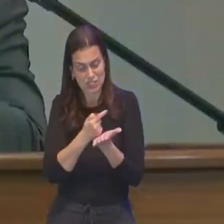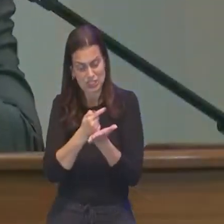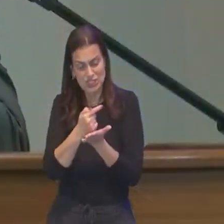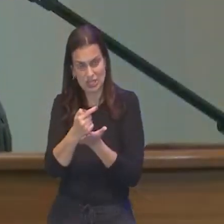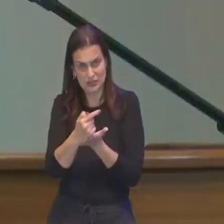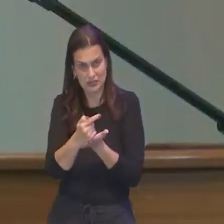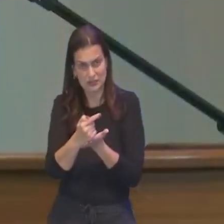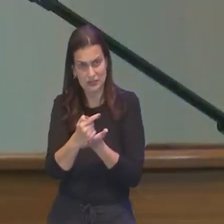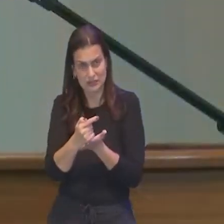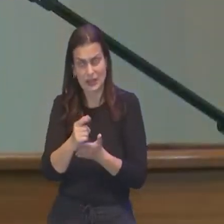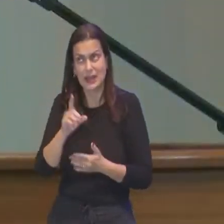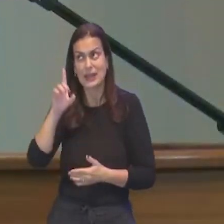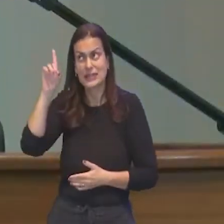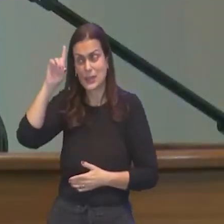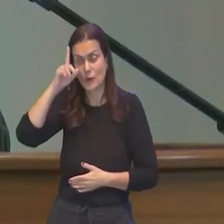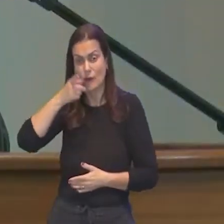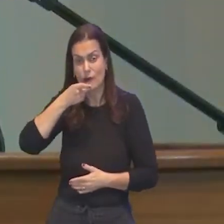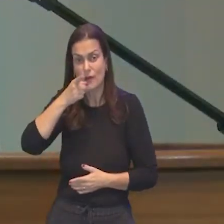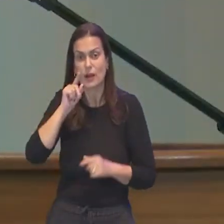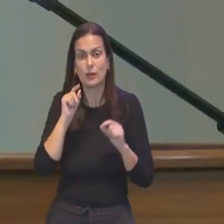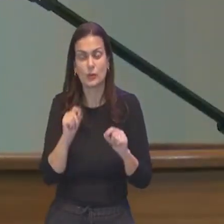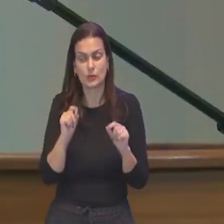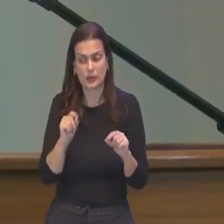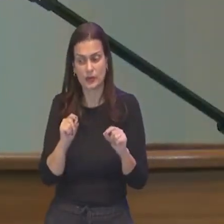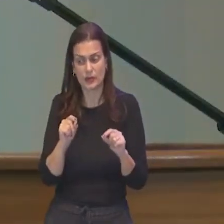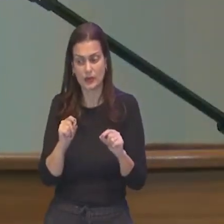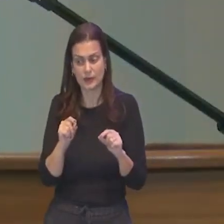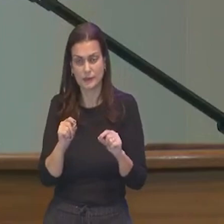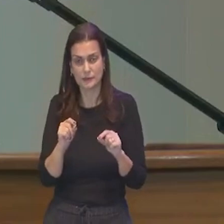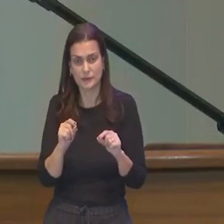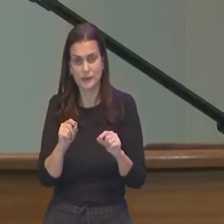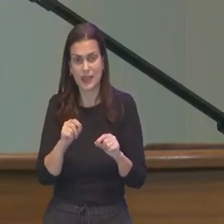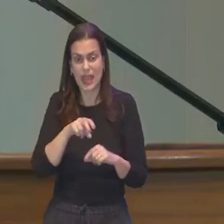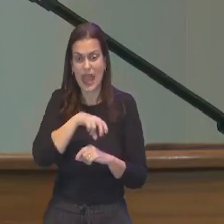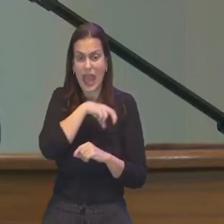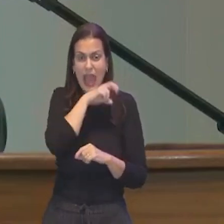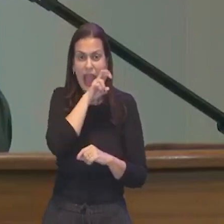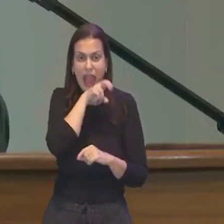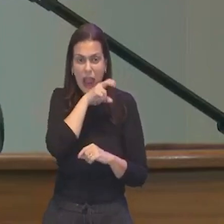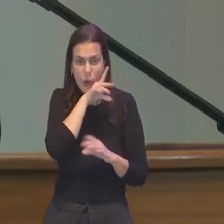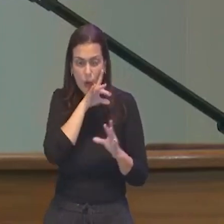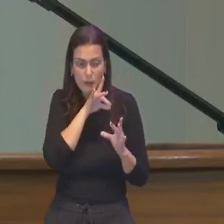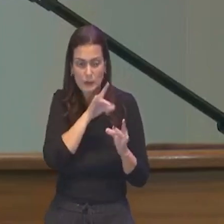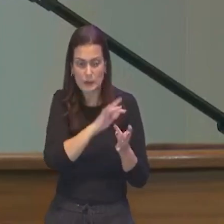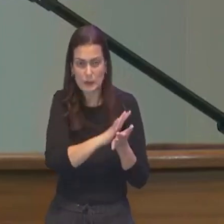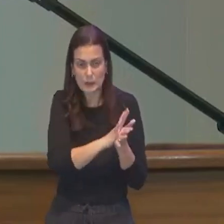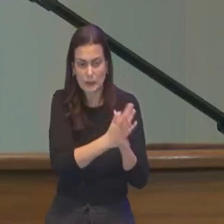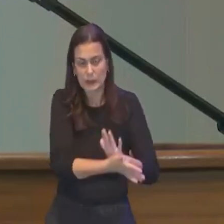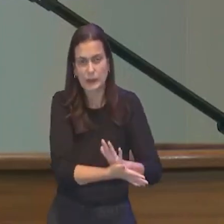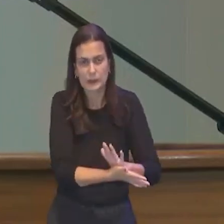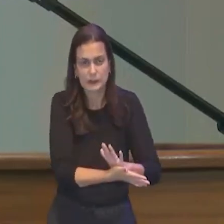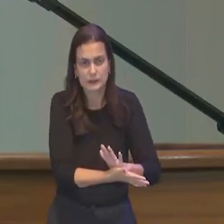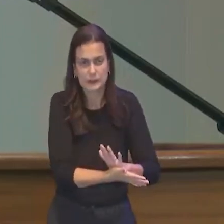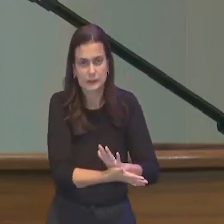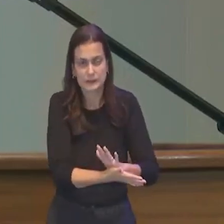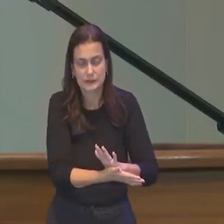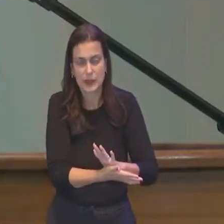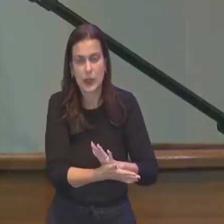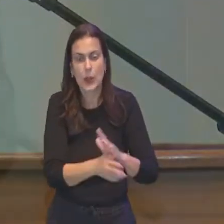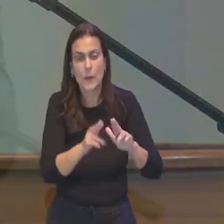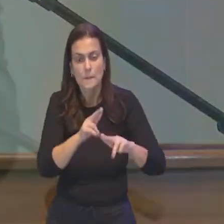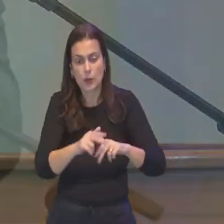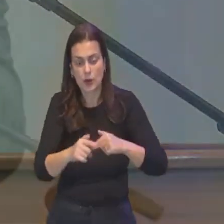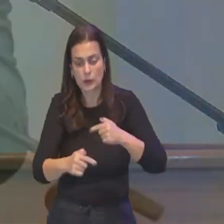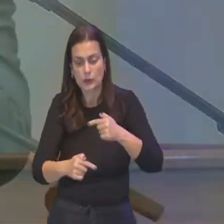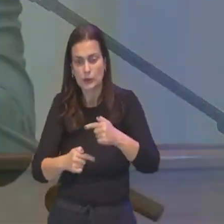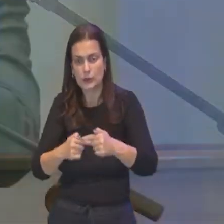quando Deus disse que a cabeça da serpente seria esmagada pela descendência da mulher.